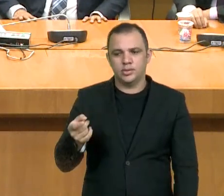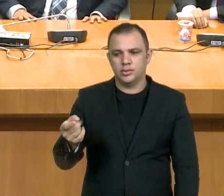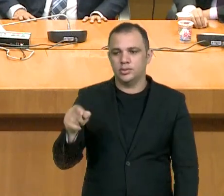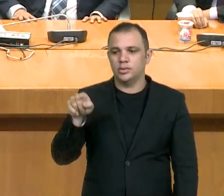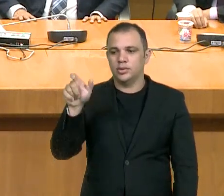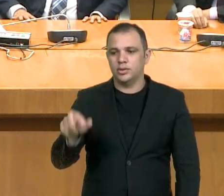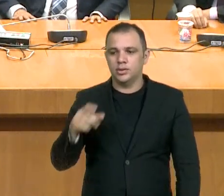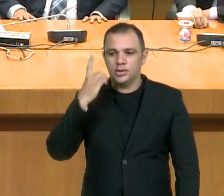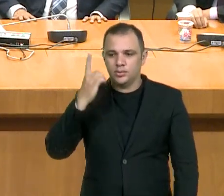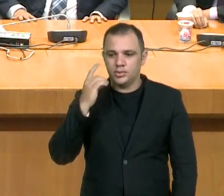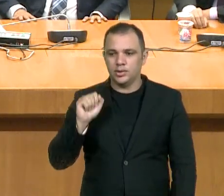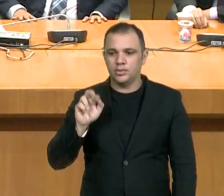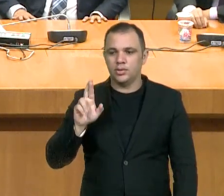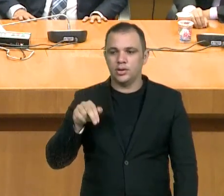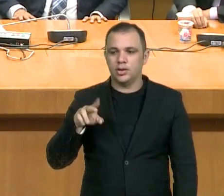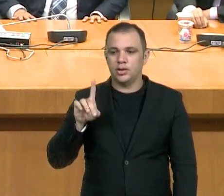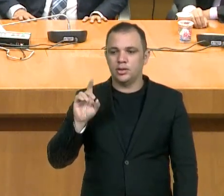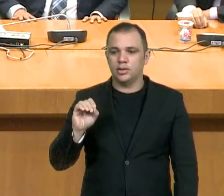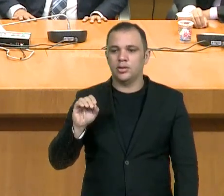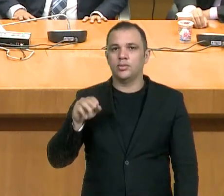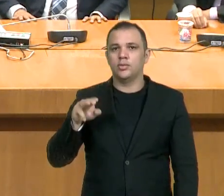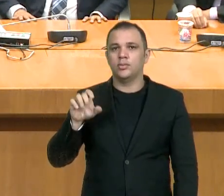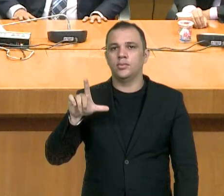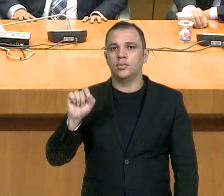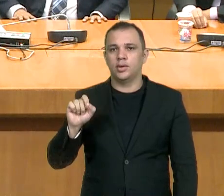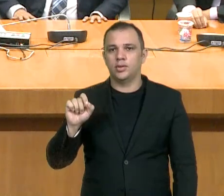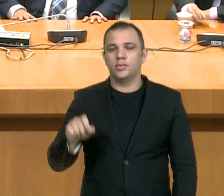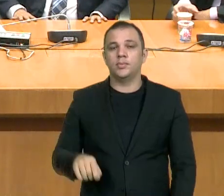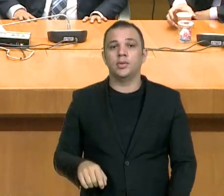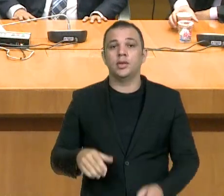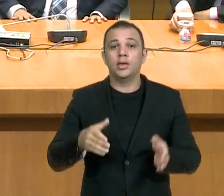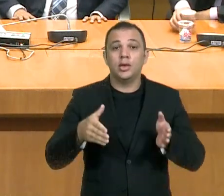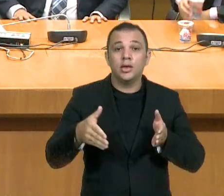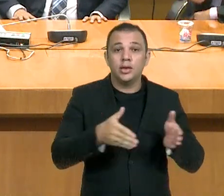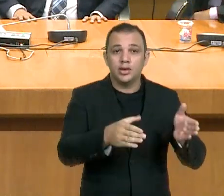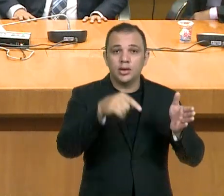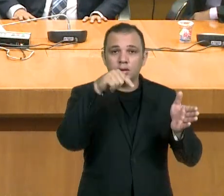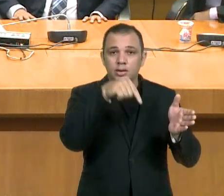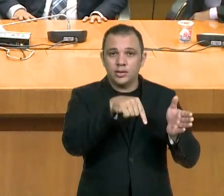Melo, que denomina de Eduardo Coelho Mendes o trecho da rodovia